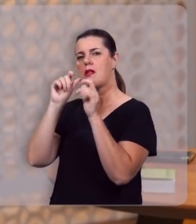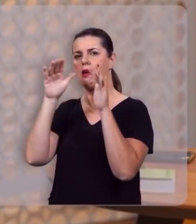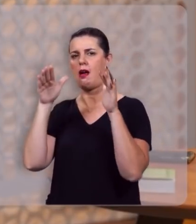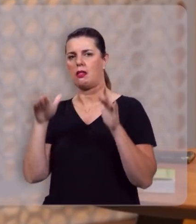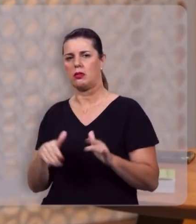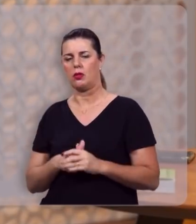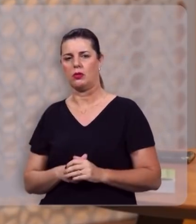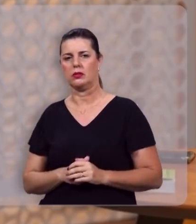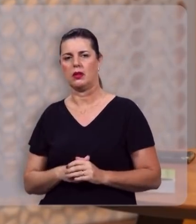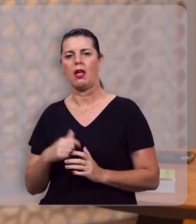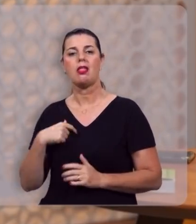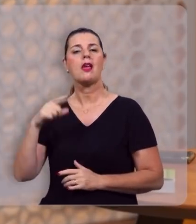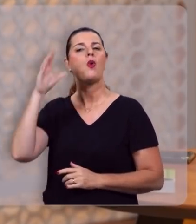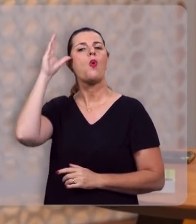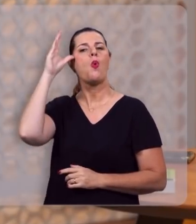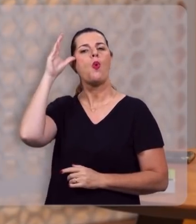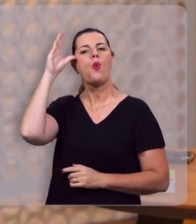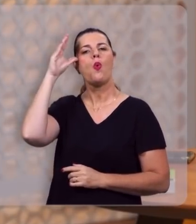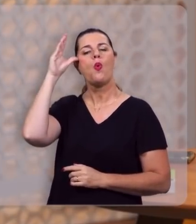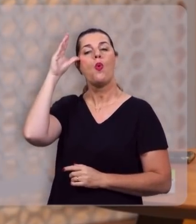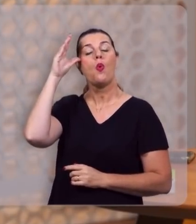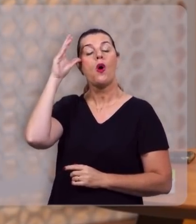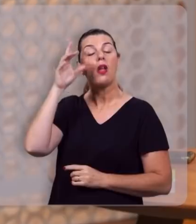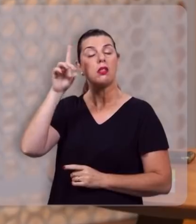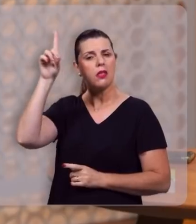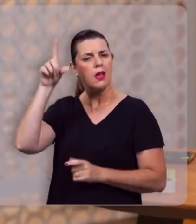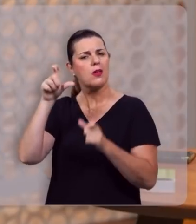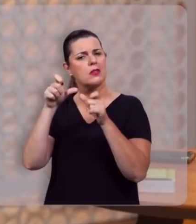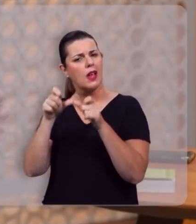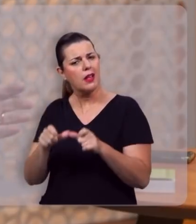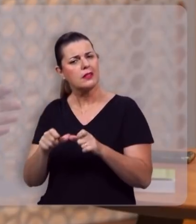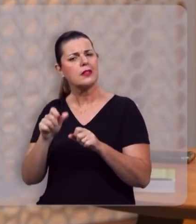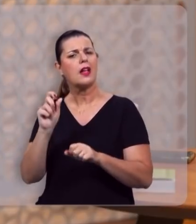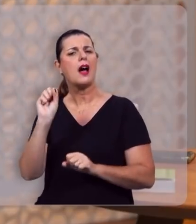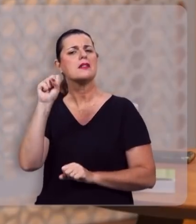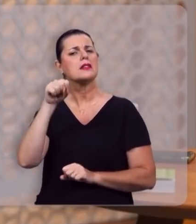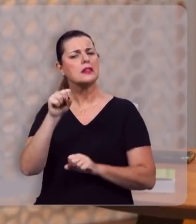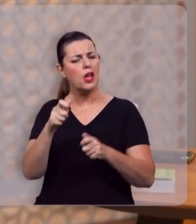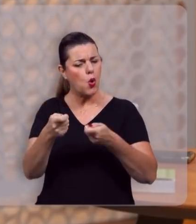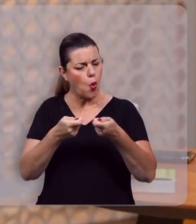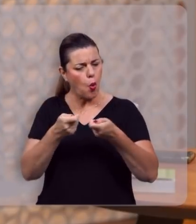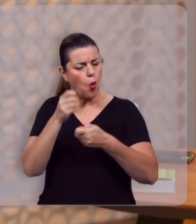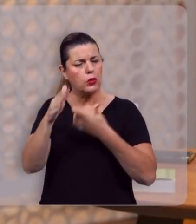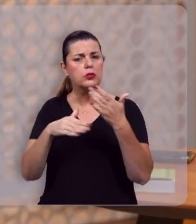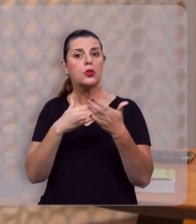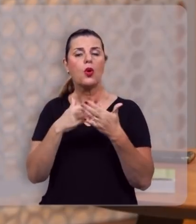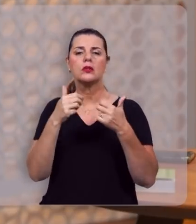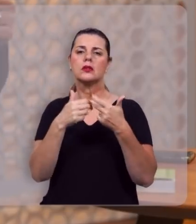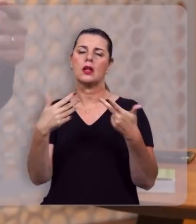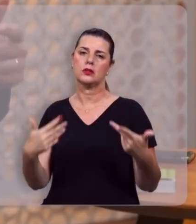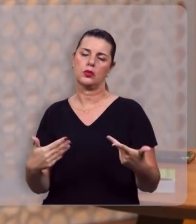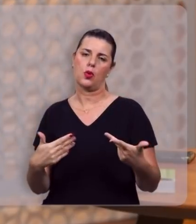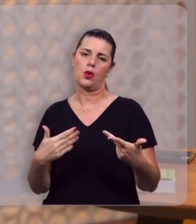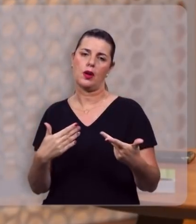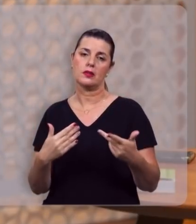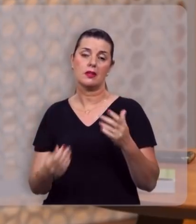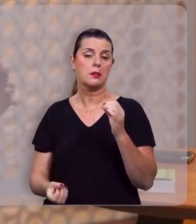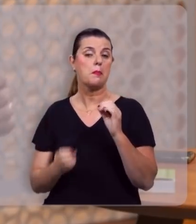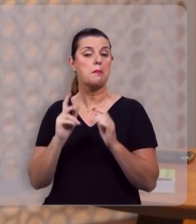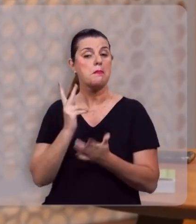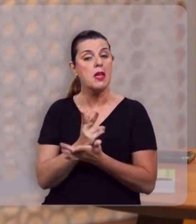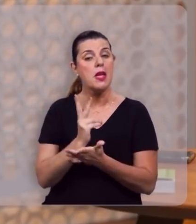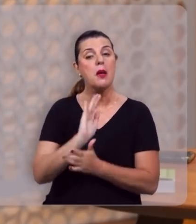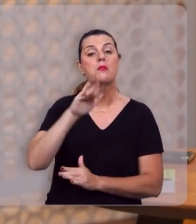Criador e a consciência de que Deus está sim no controle de todas as coisas, apesar